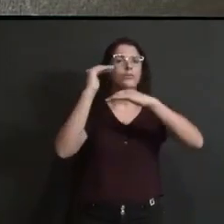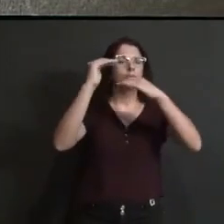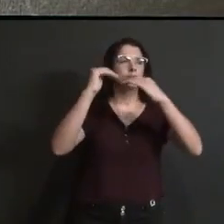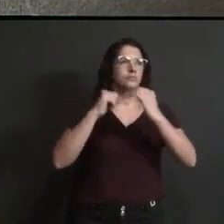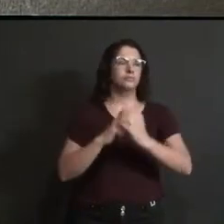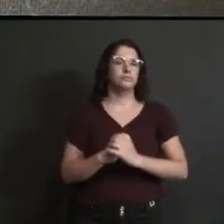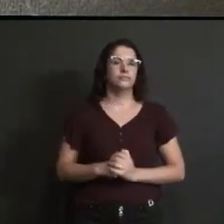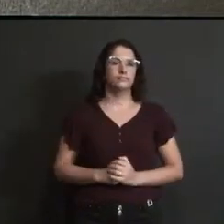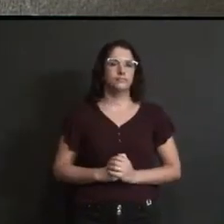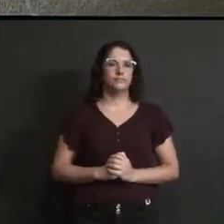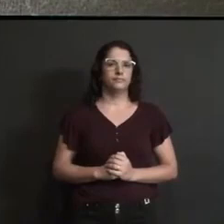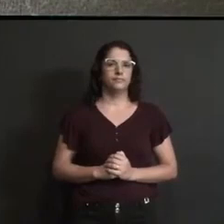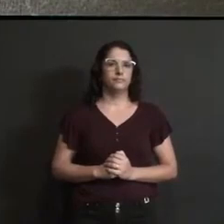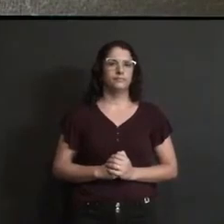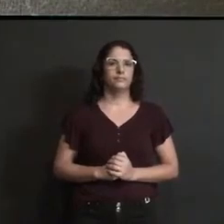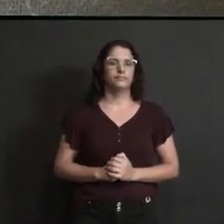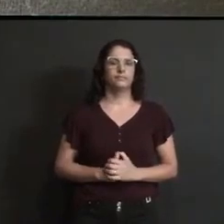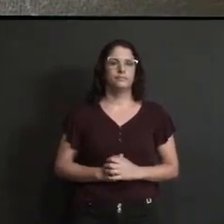trazendo.